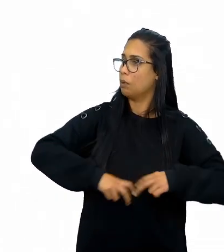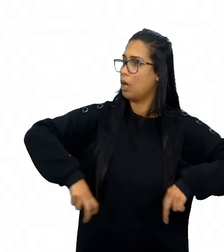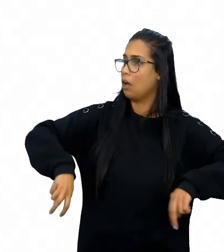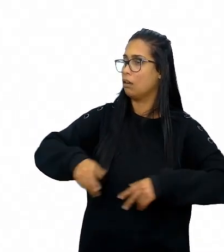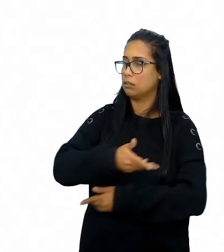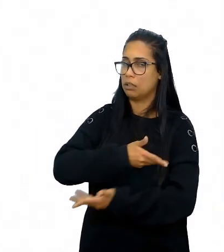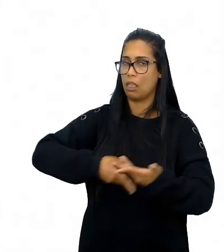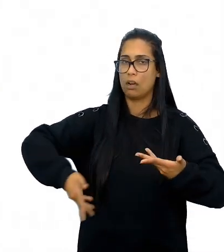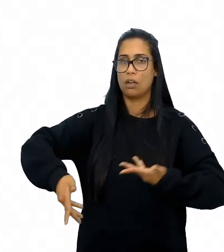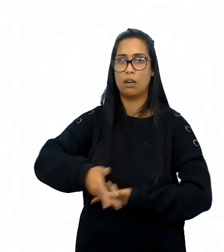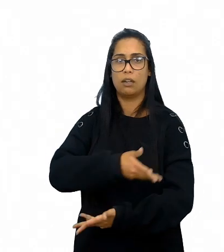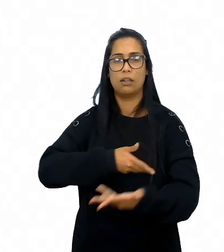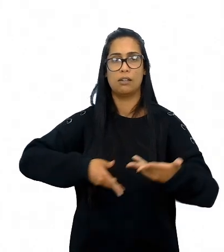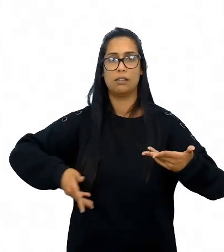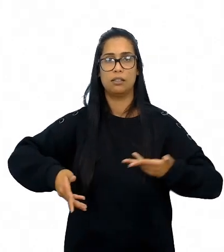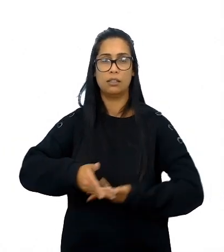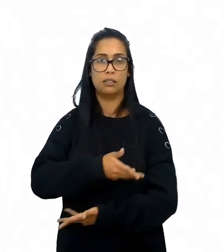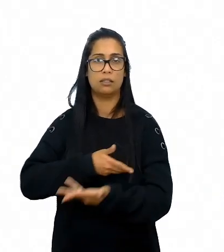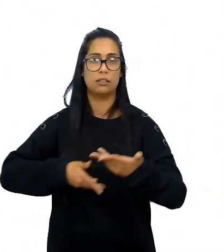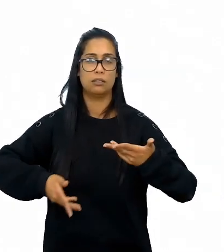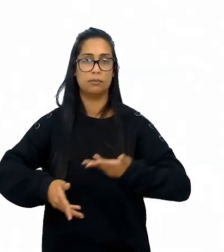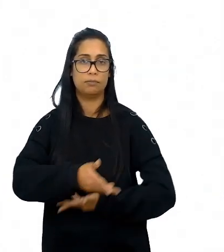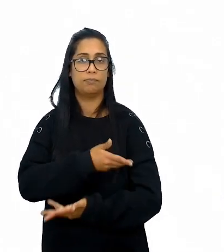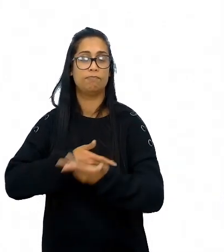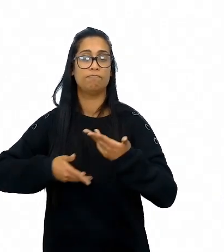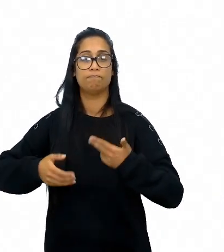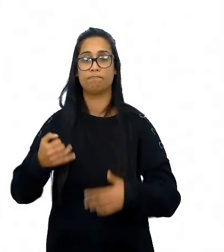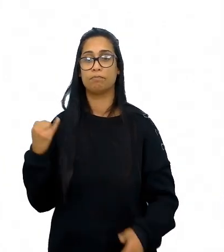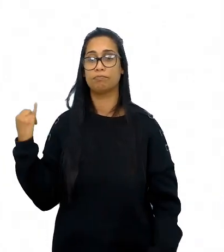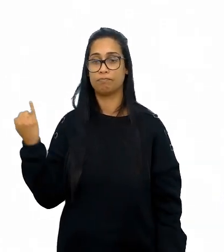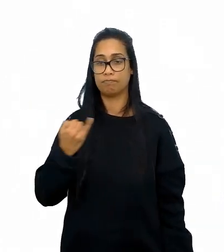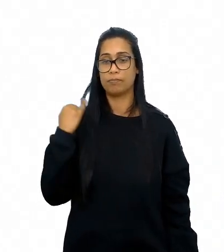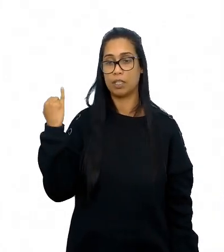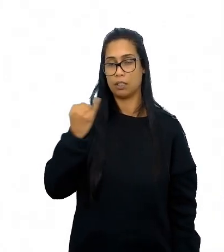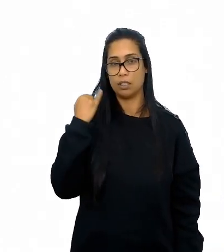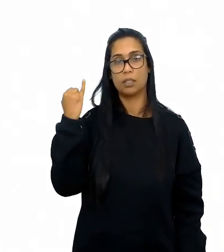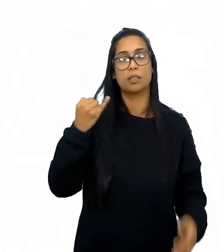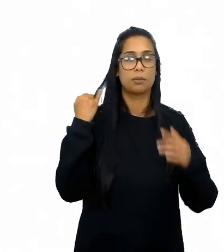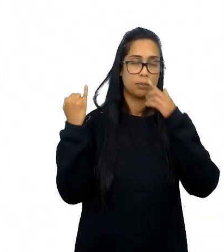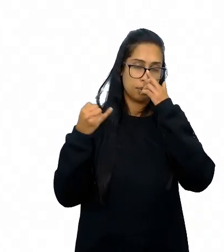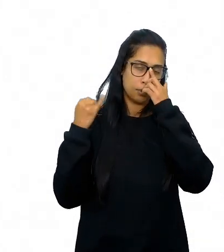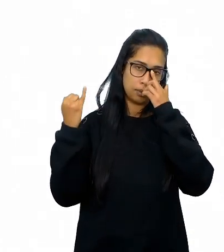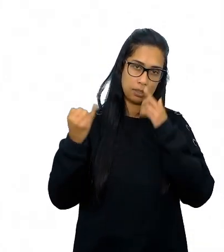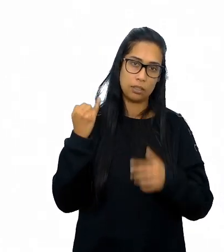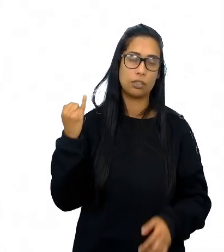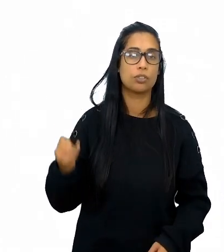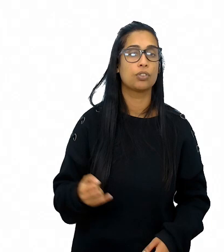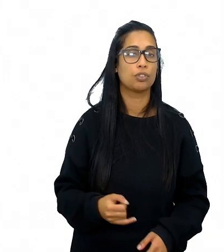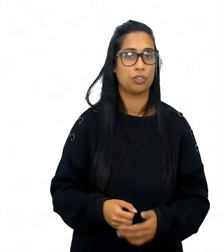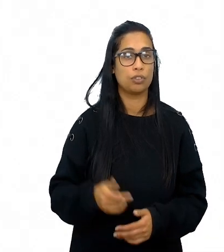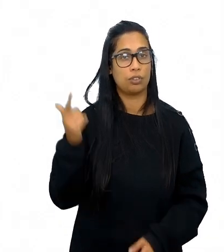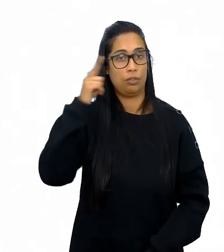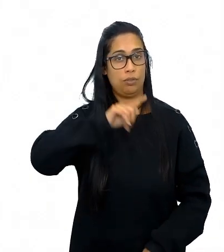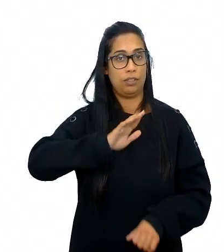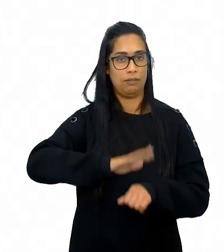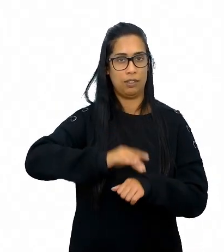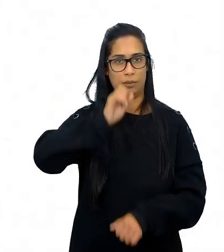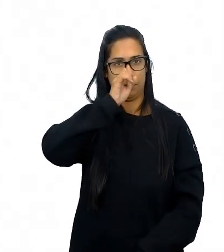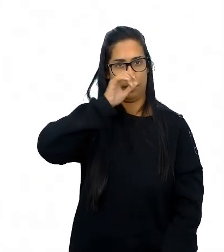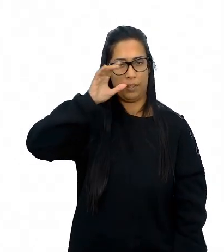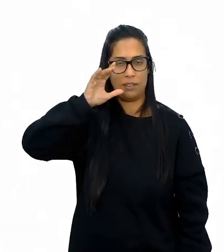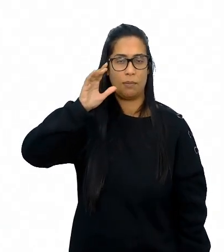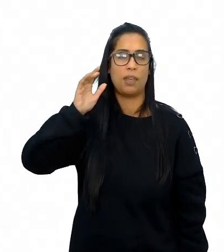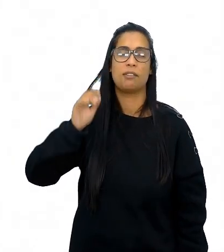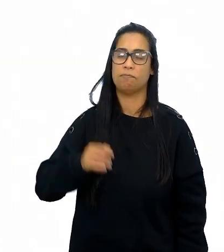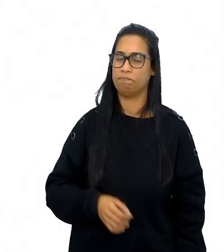portanto, ele vai ser de fundamental importância para que ganhe-se, construa-se novos conhecimentos. E